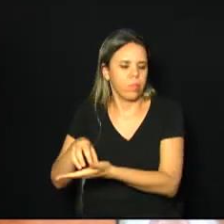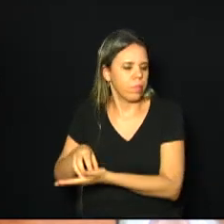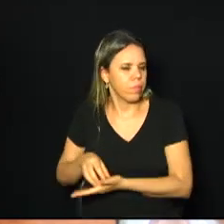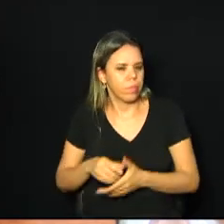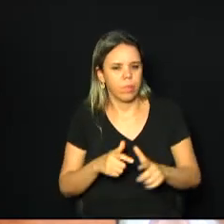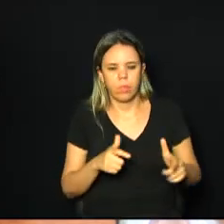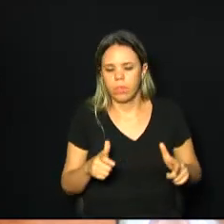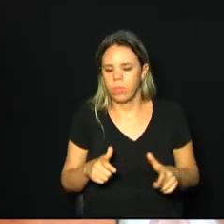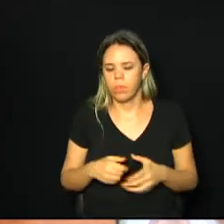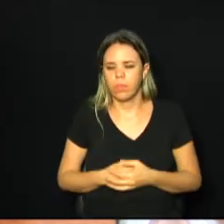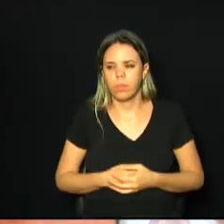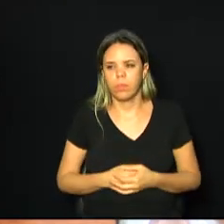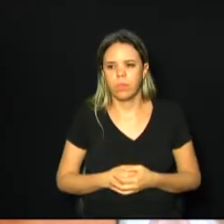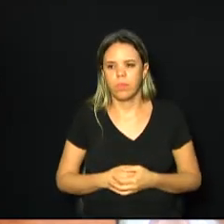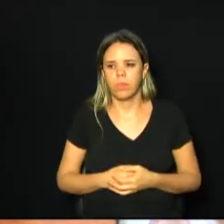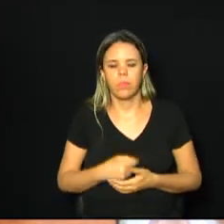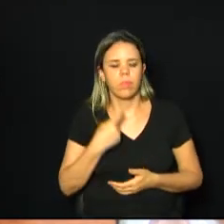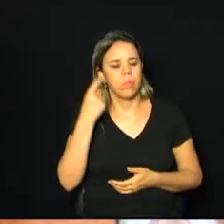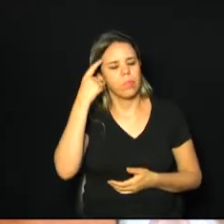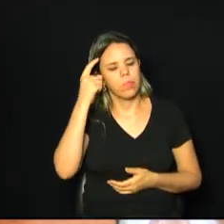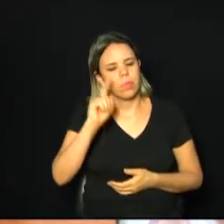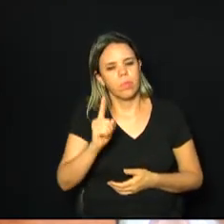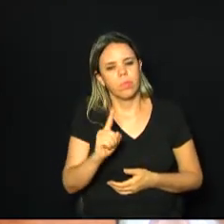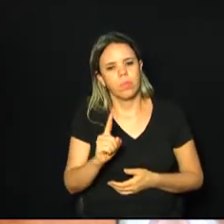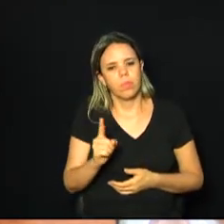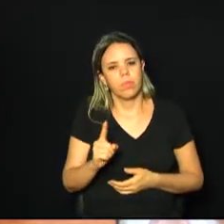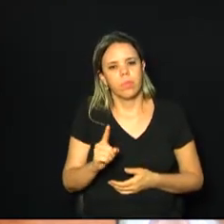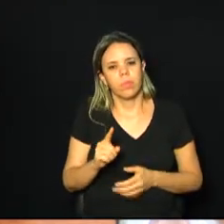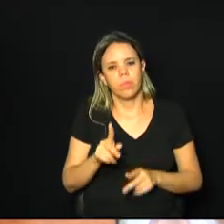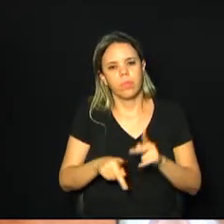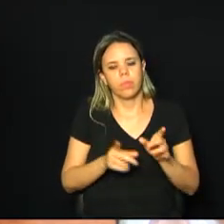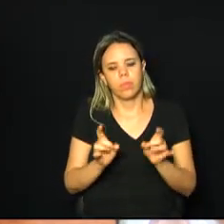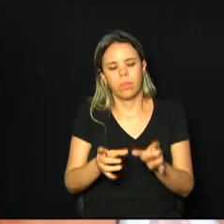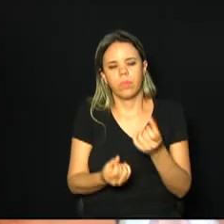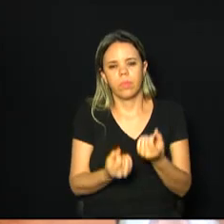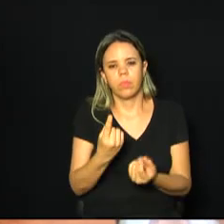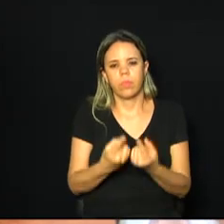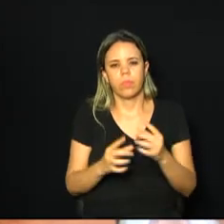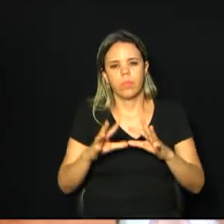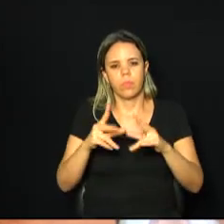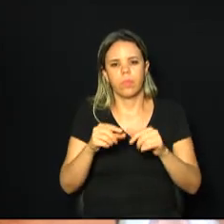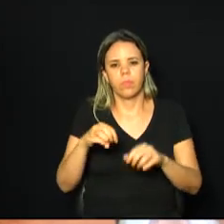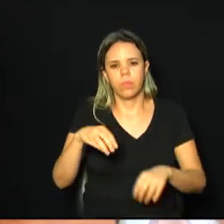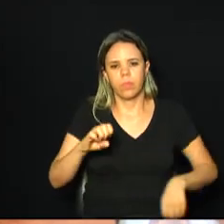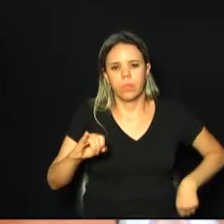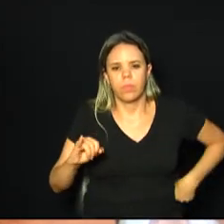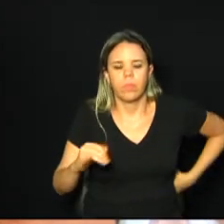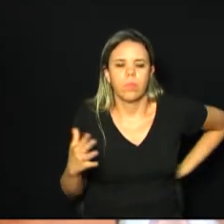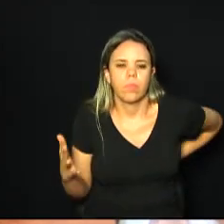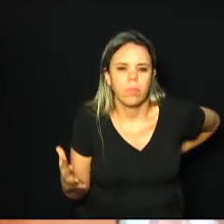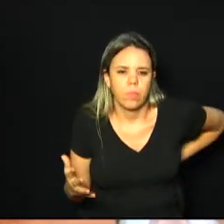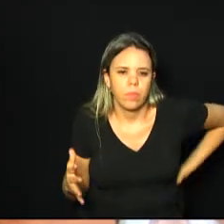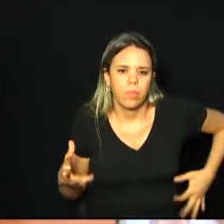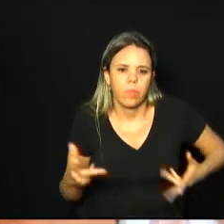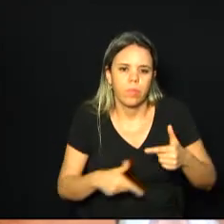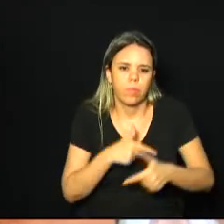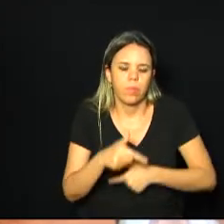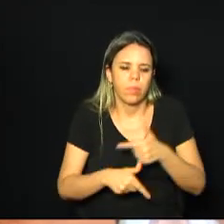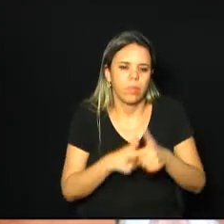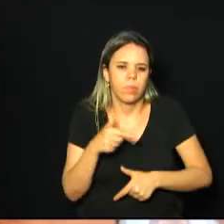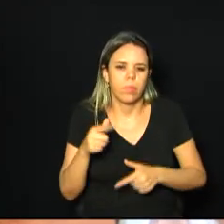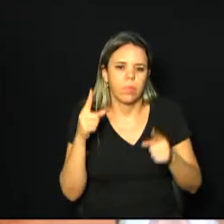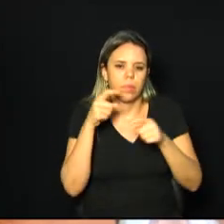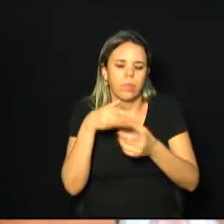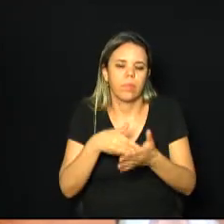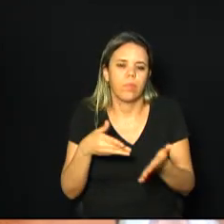conglomerado farmacêutico, ninguém pensou naquele pequeno verdureiro, num pipoqueiro, que hoje são todos MEI. E trabalham com grande dificuldade,